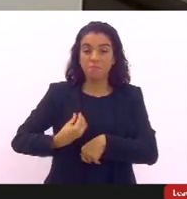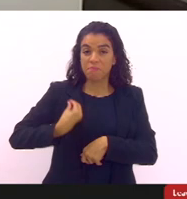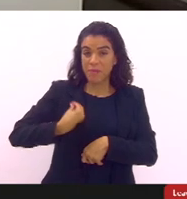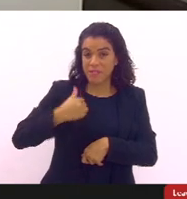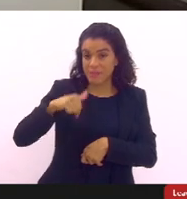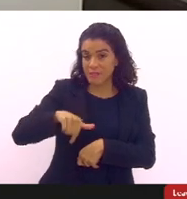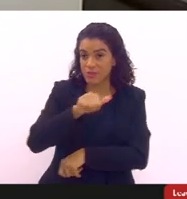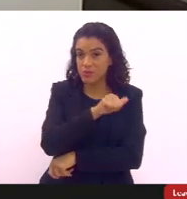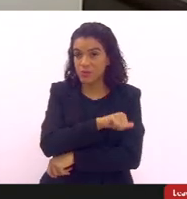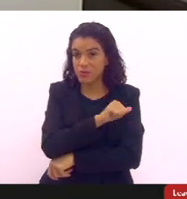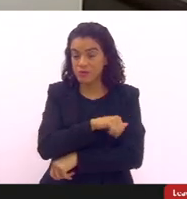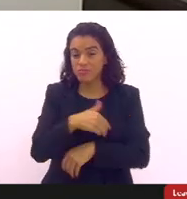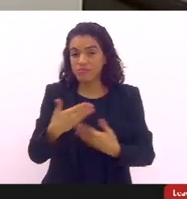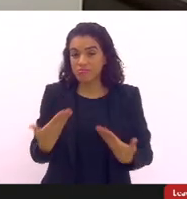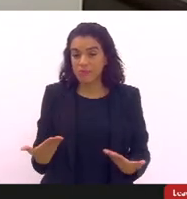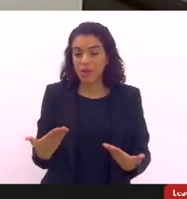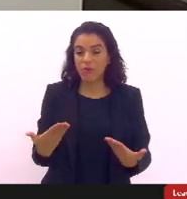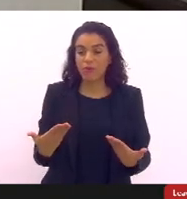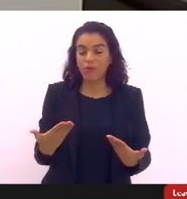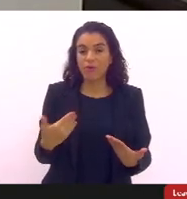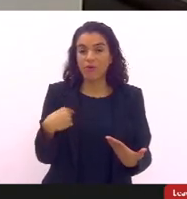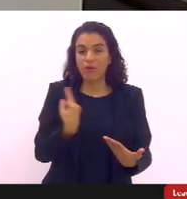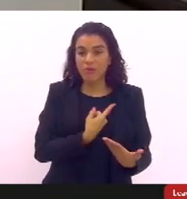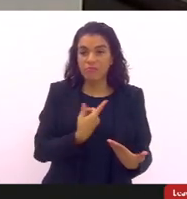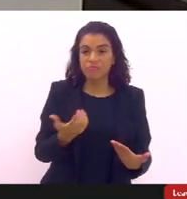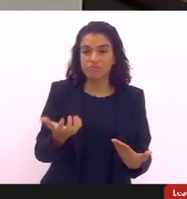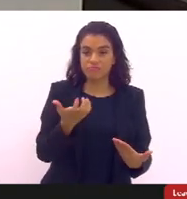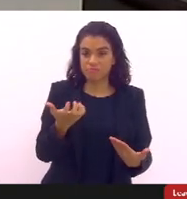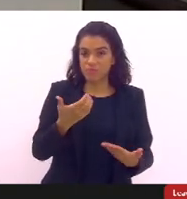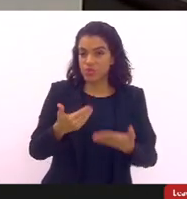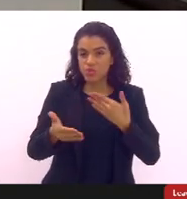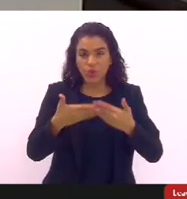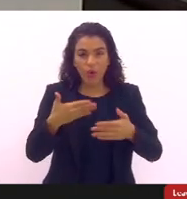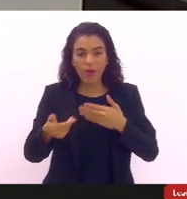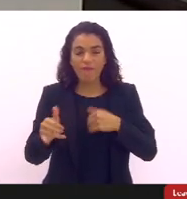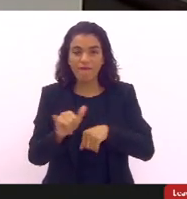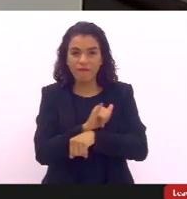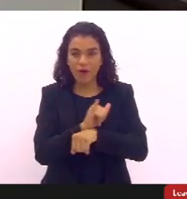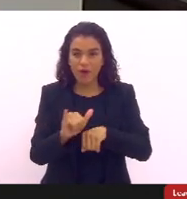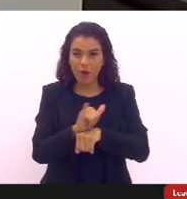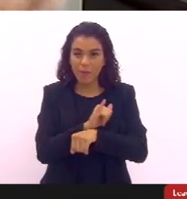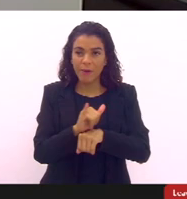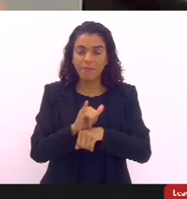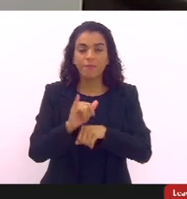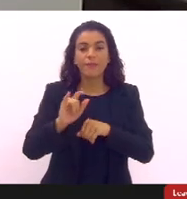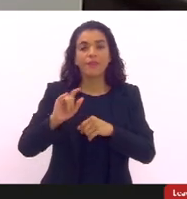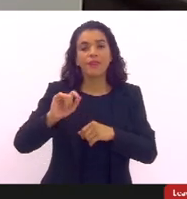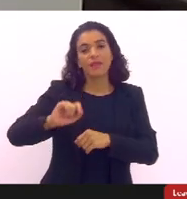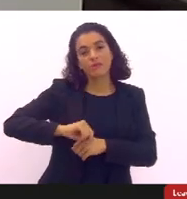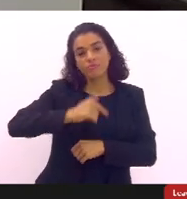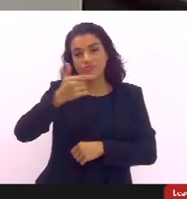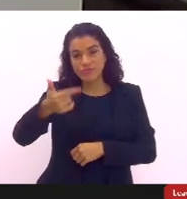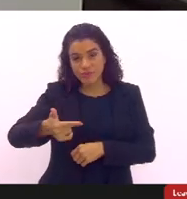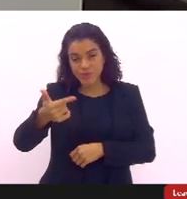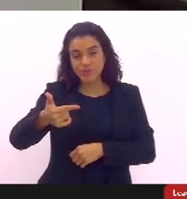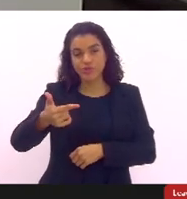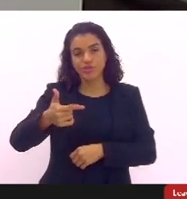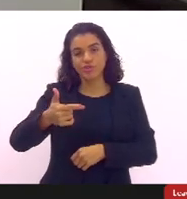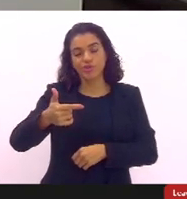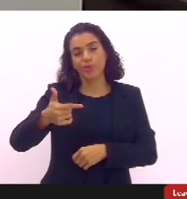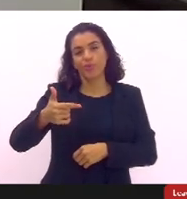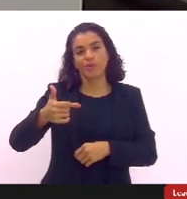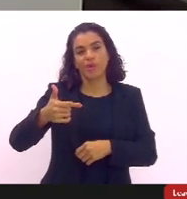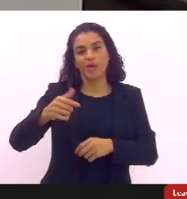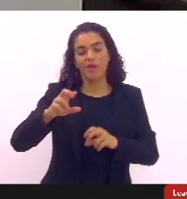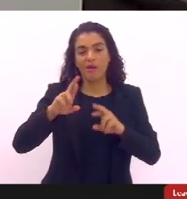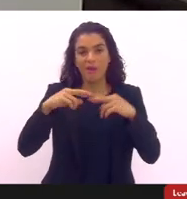Janeiro. Então, a gente quer, de qualquer jeito, sabe, que no nosso próximo encontro, doutor Mário,